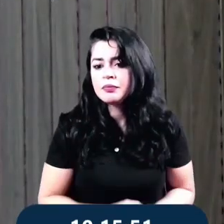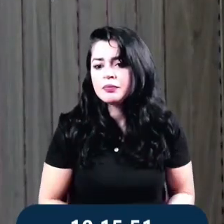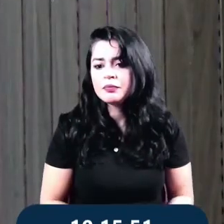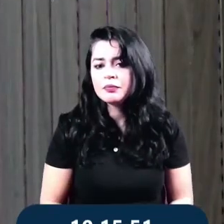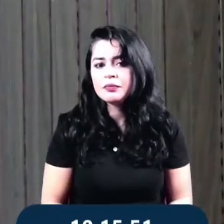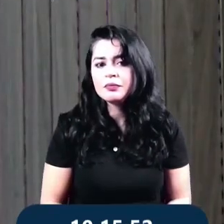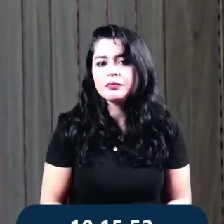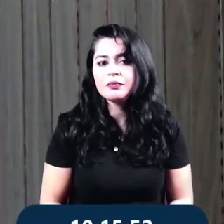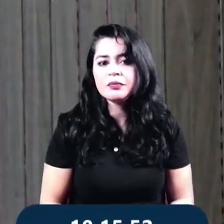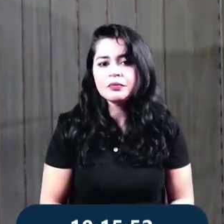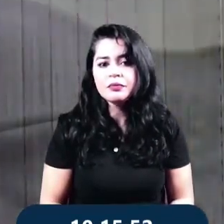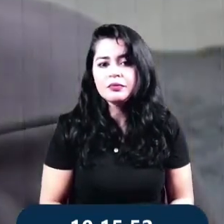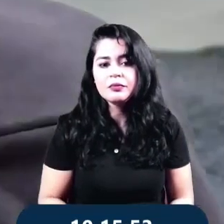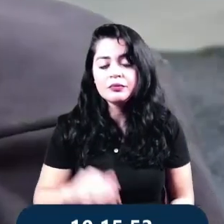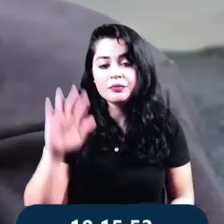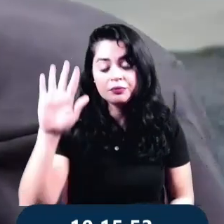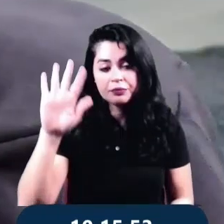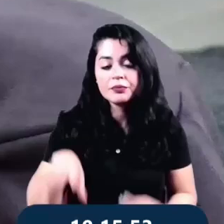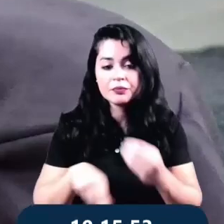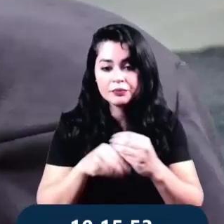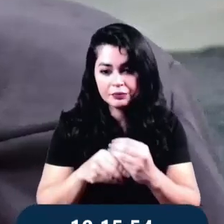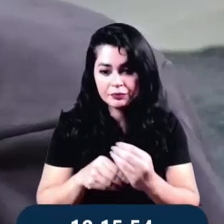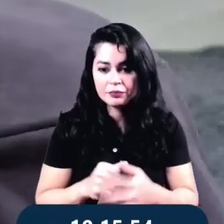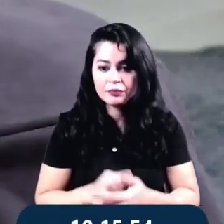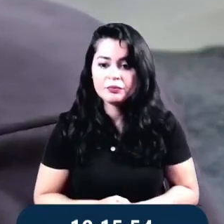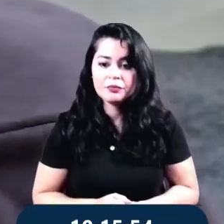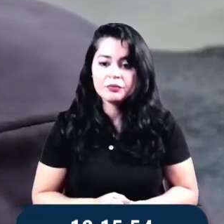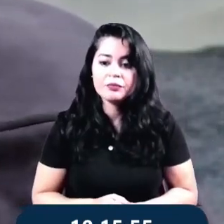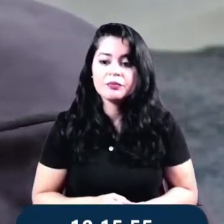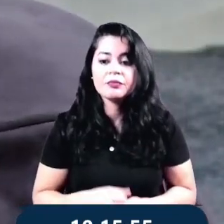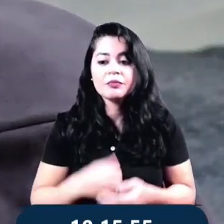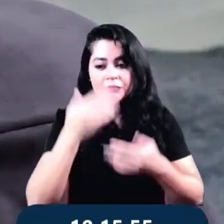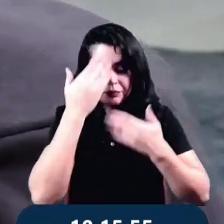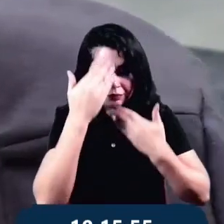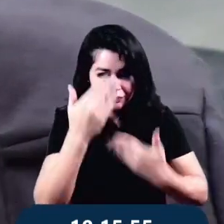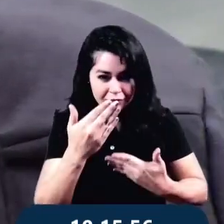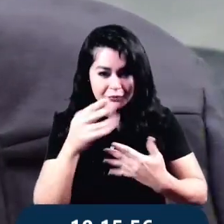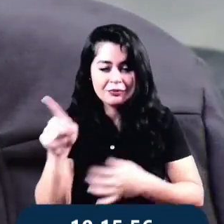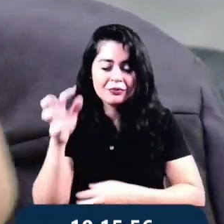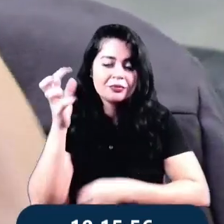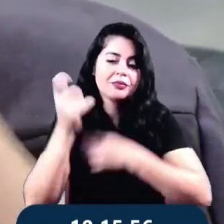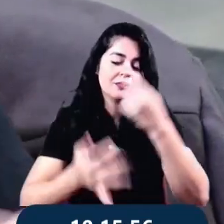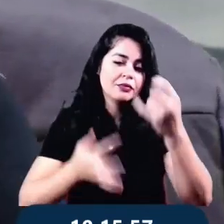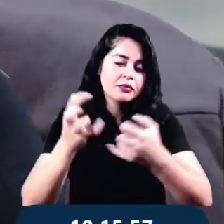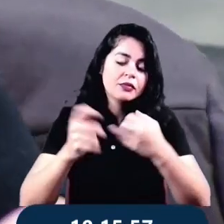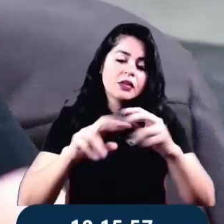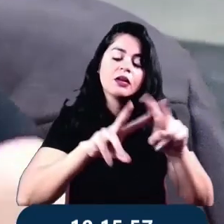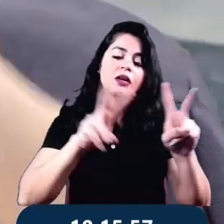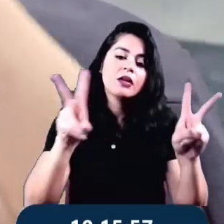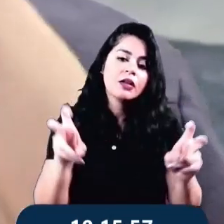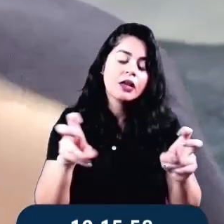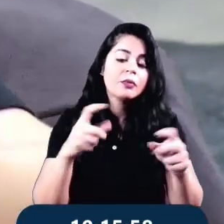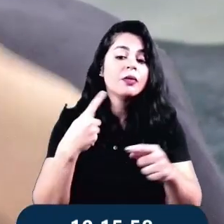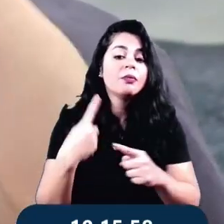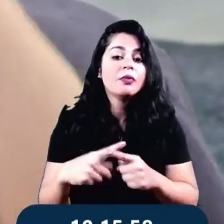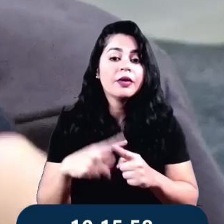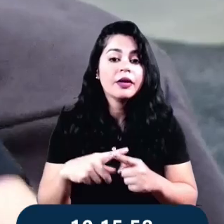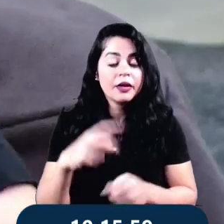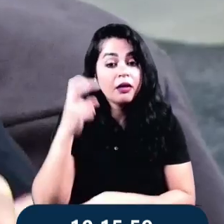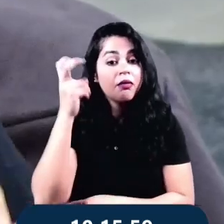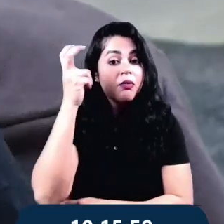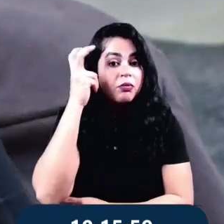Vereador, eu agradeço imensamente a abordagem sobre esse assunto, porque a cultura é a política